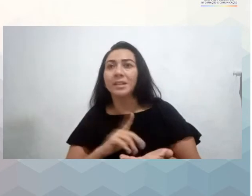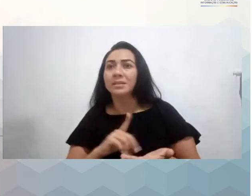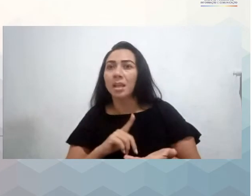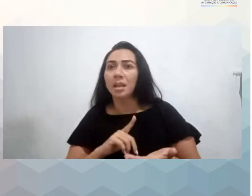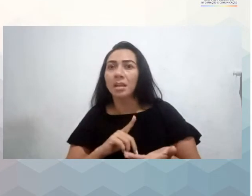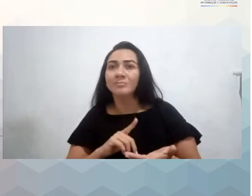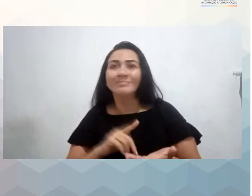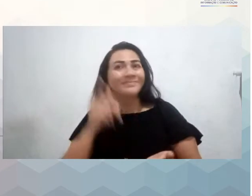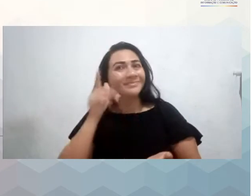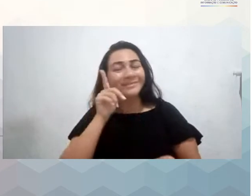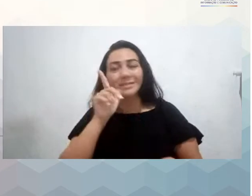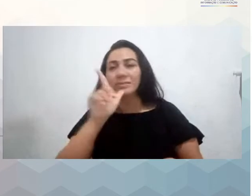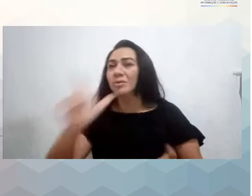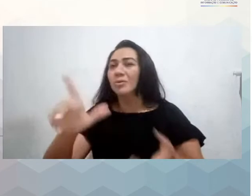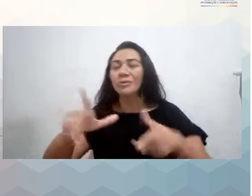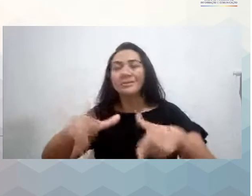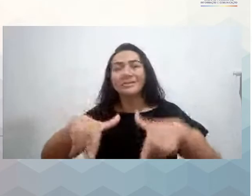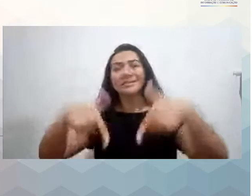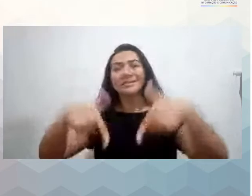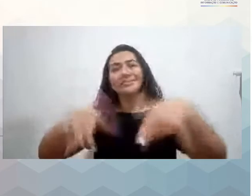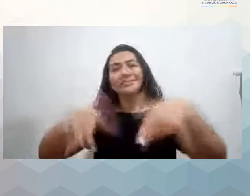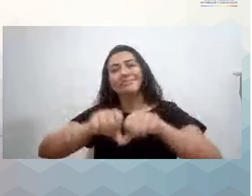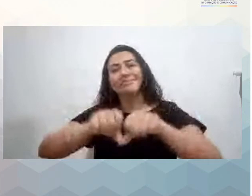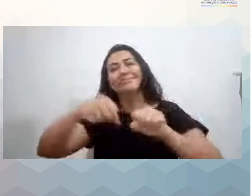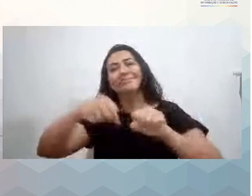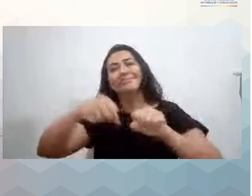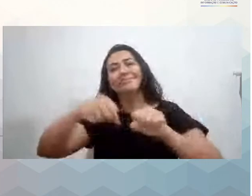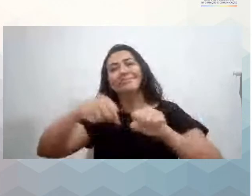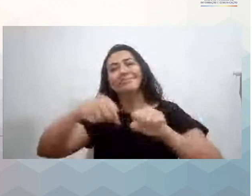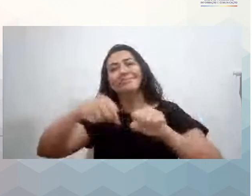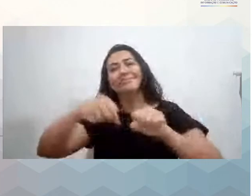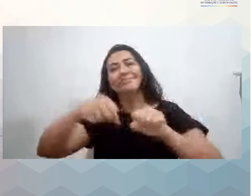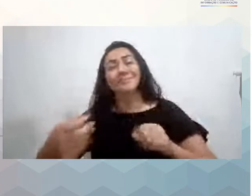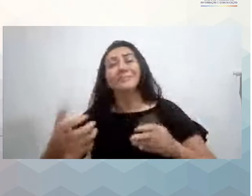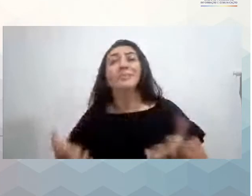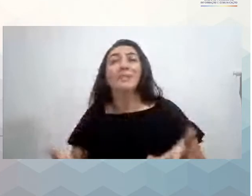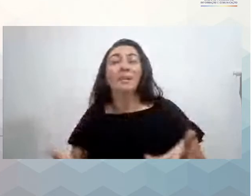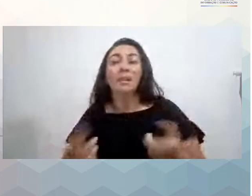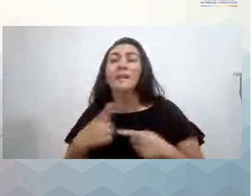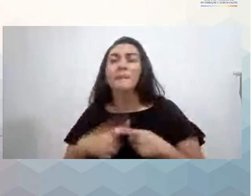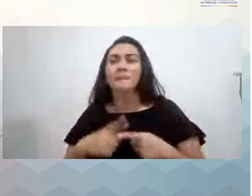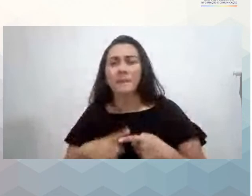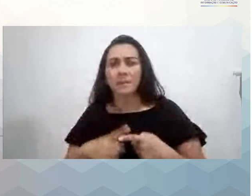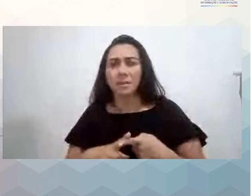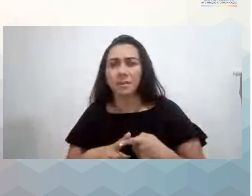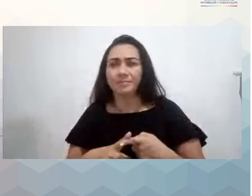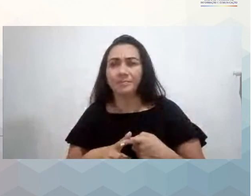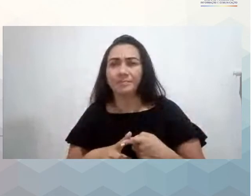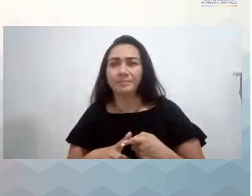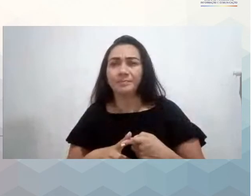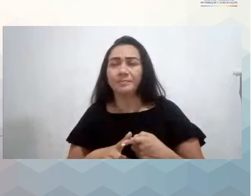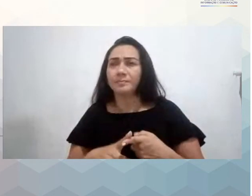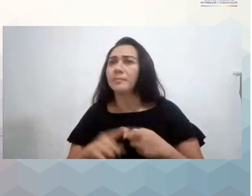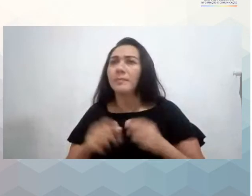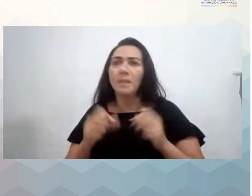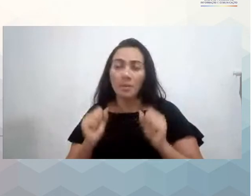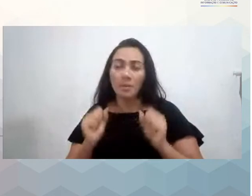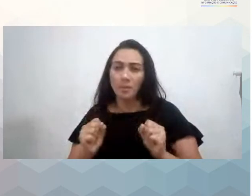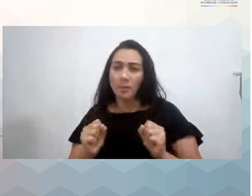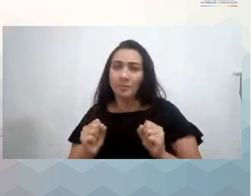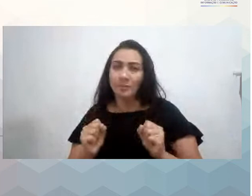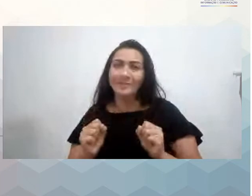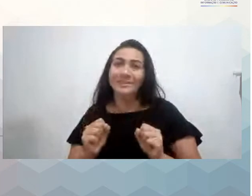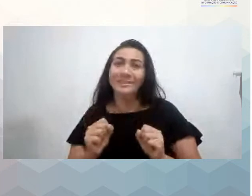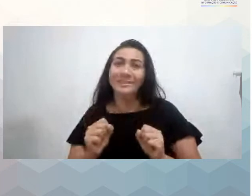que algumas pessoas não estão conseguindo ter esse acesso? E entre essas pessoas estava a Guilhermina, que eu também